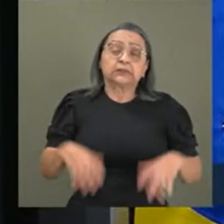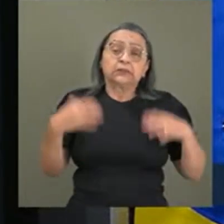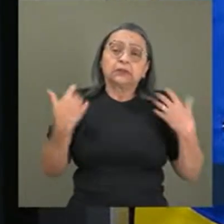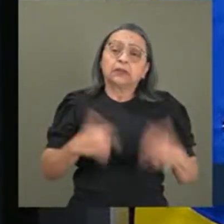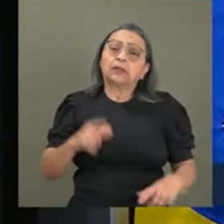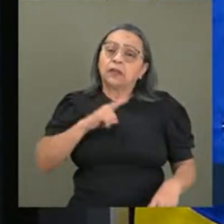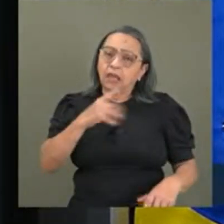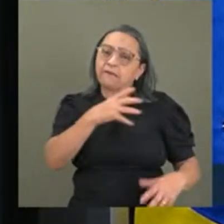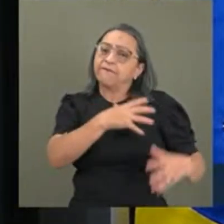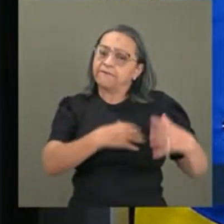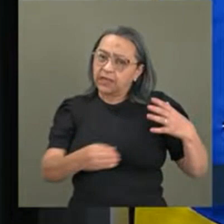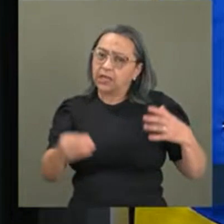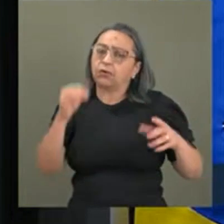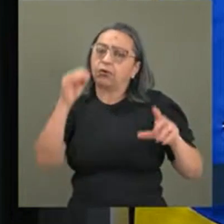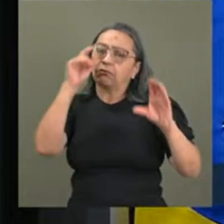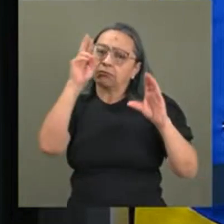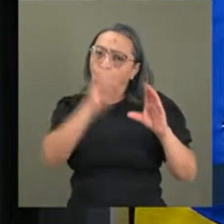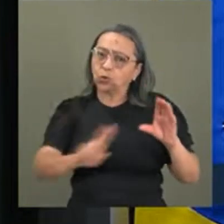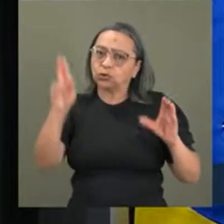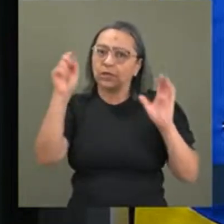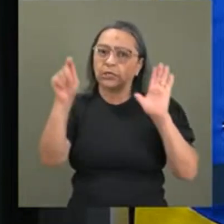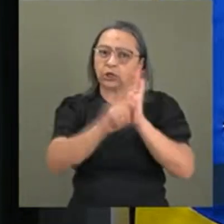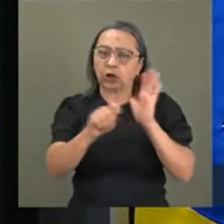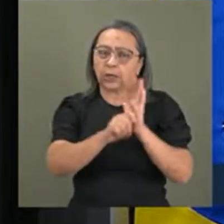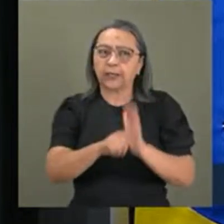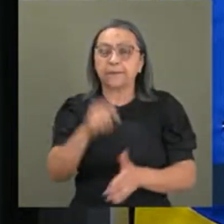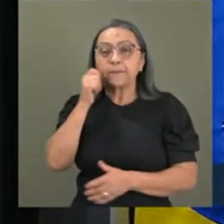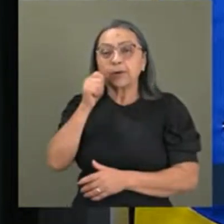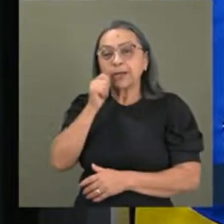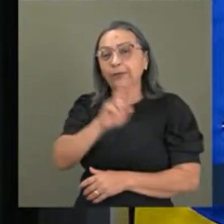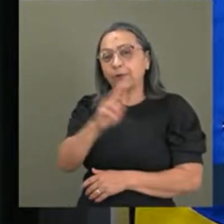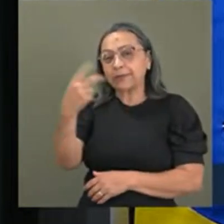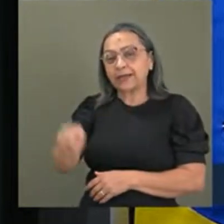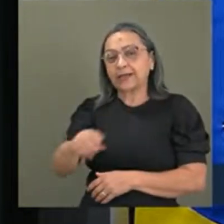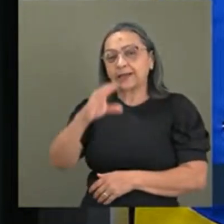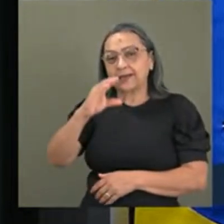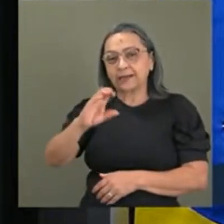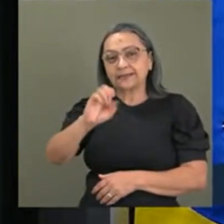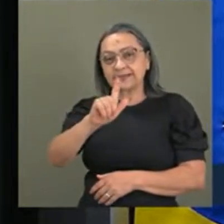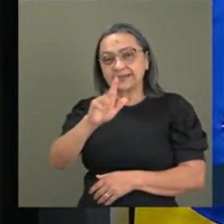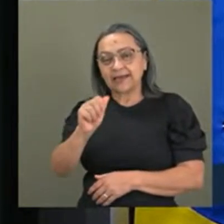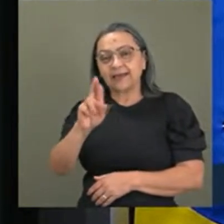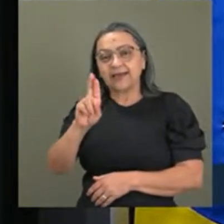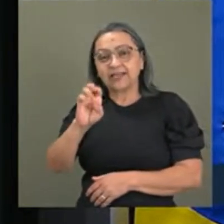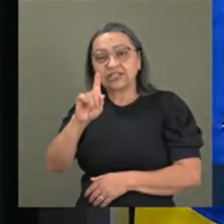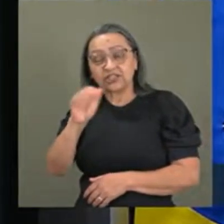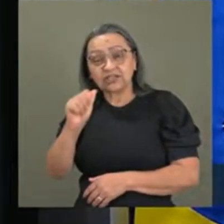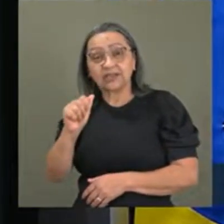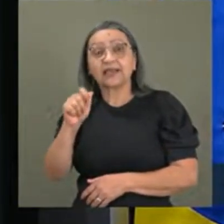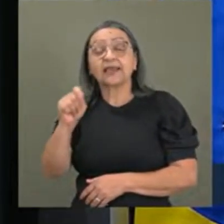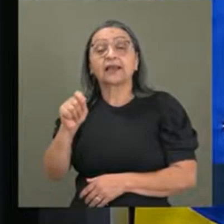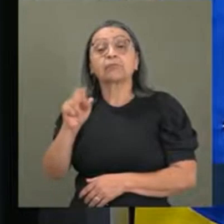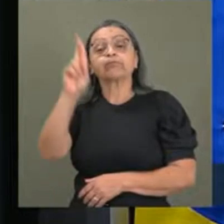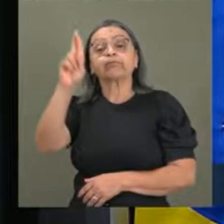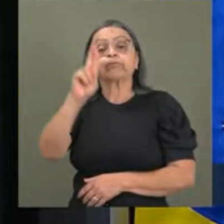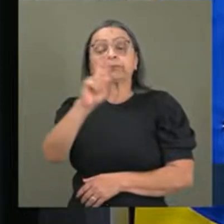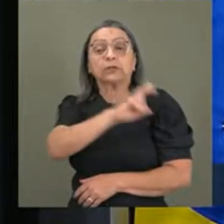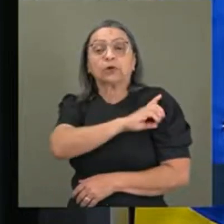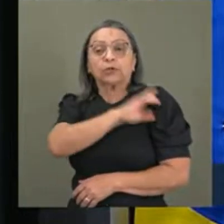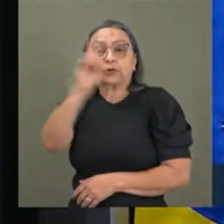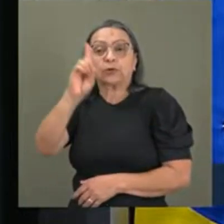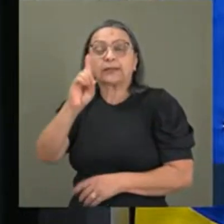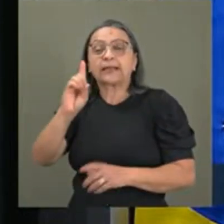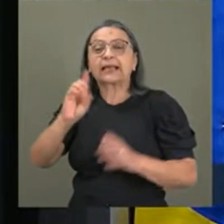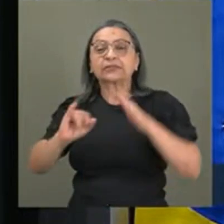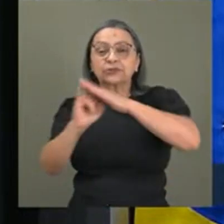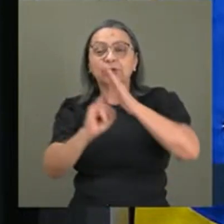filho dependente de drogas. Célia Regina de Moraes, que dirige a instituição Desafio